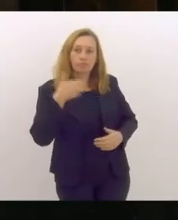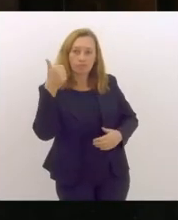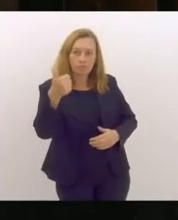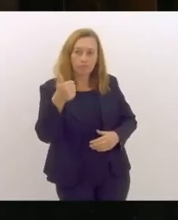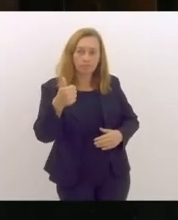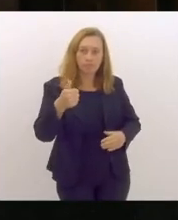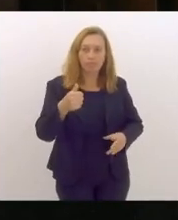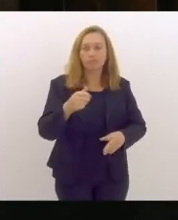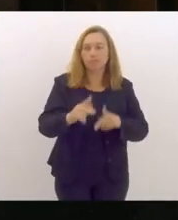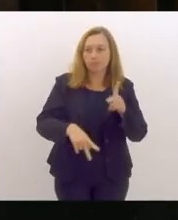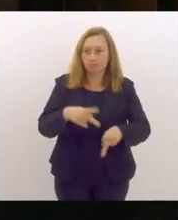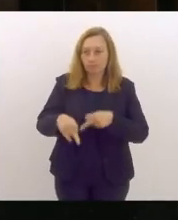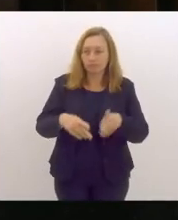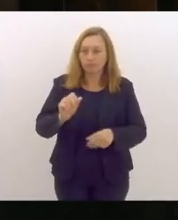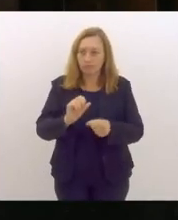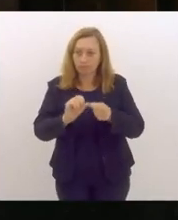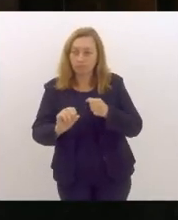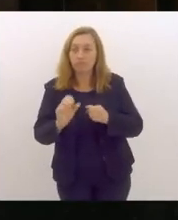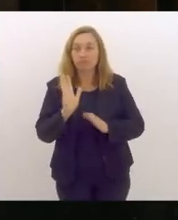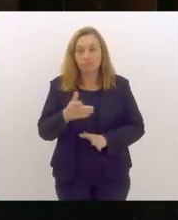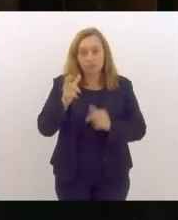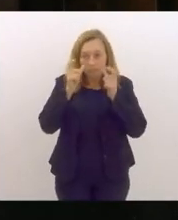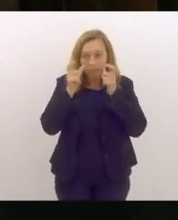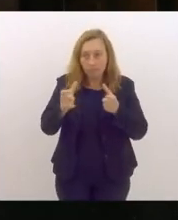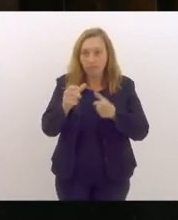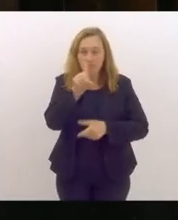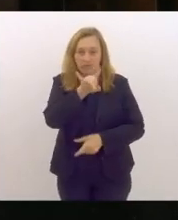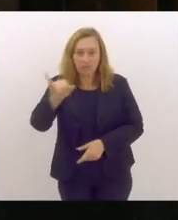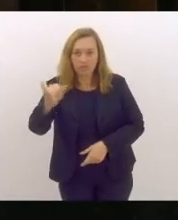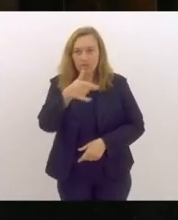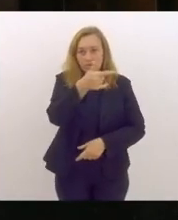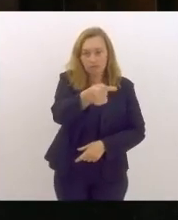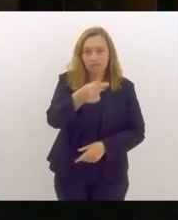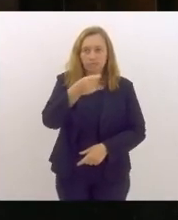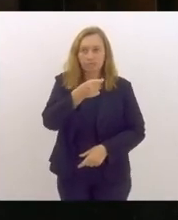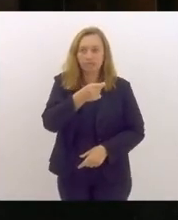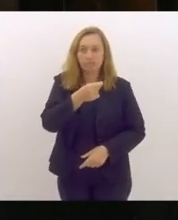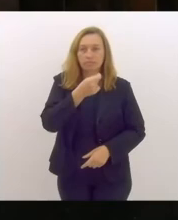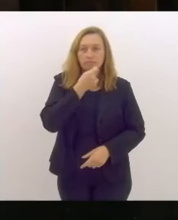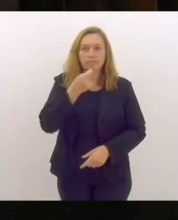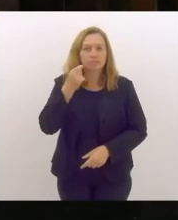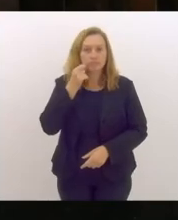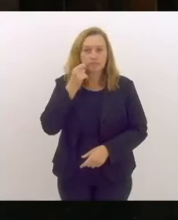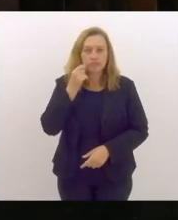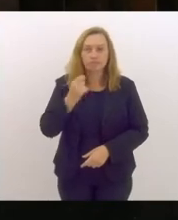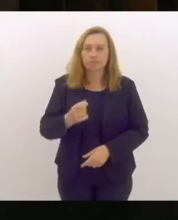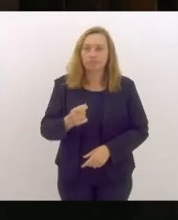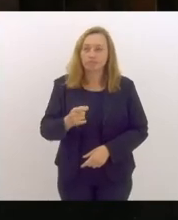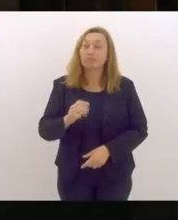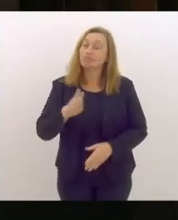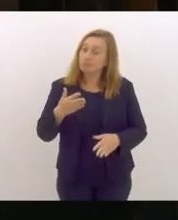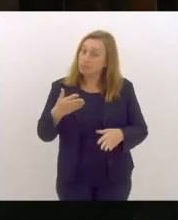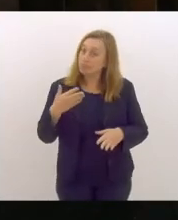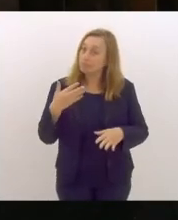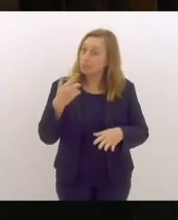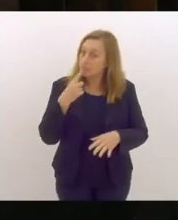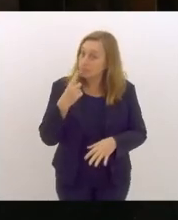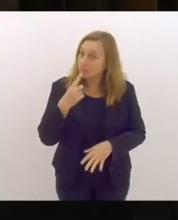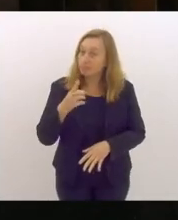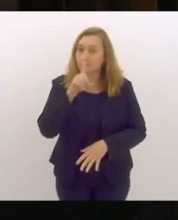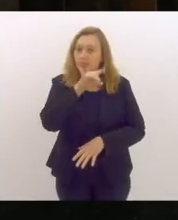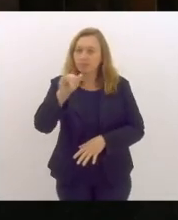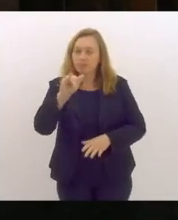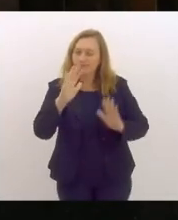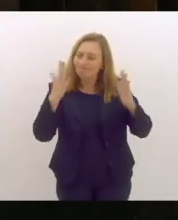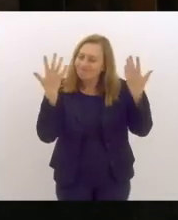nação o que já vou alertando que o dia sete de setembro Deva ser que tá chegando um